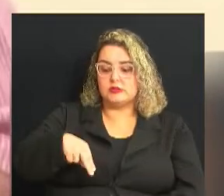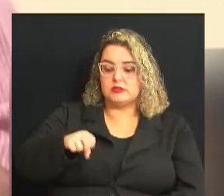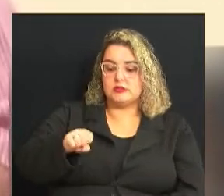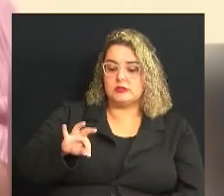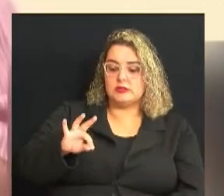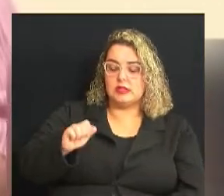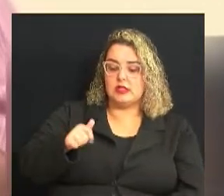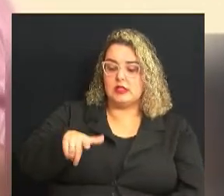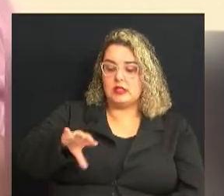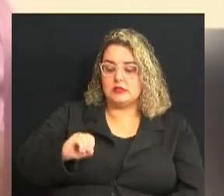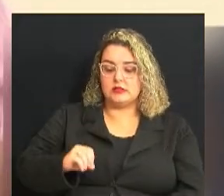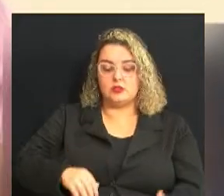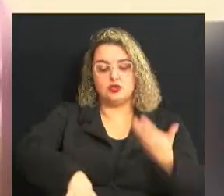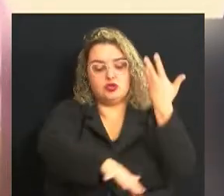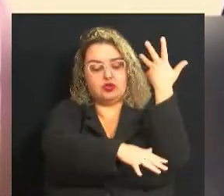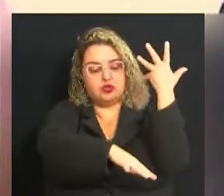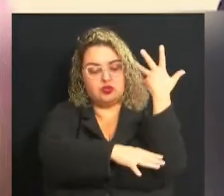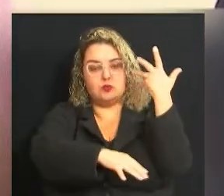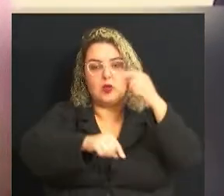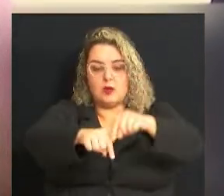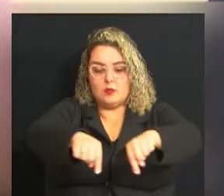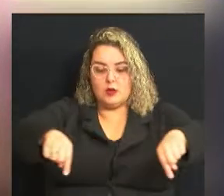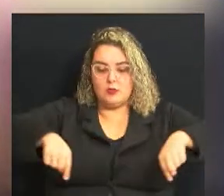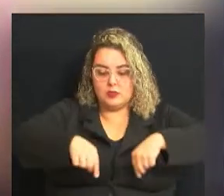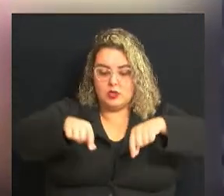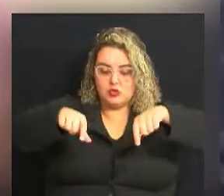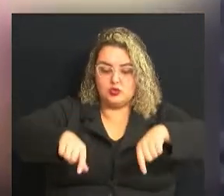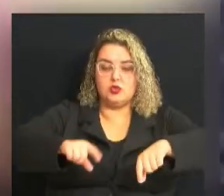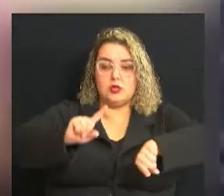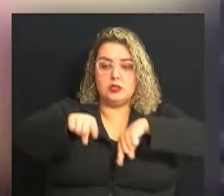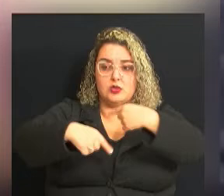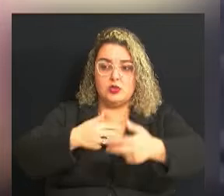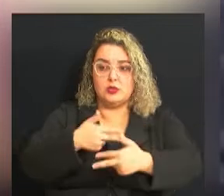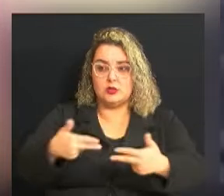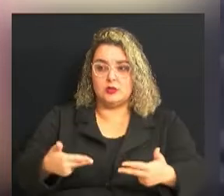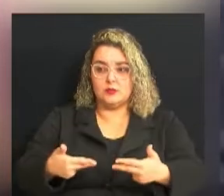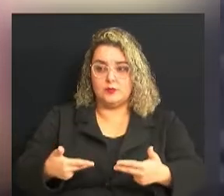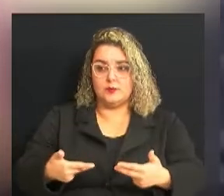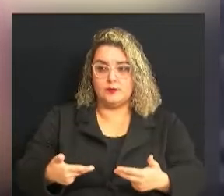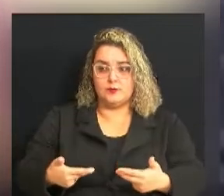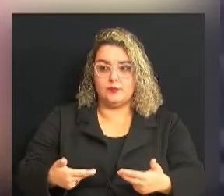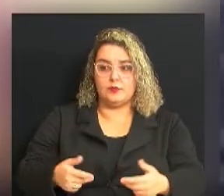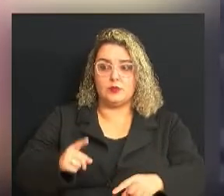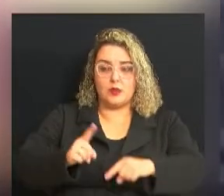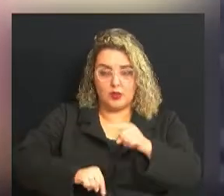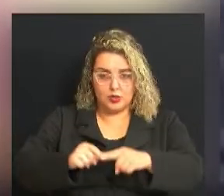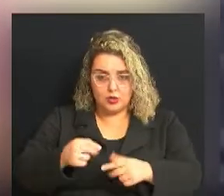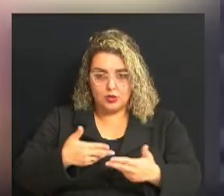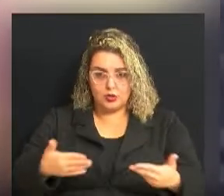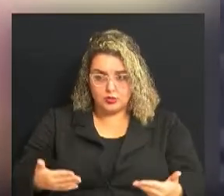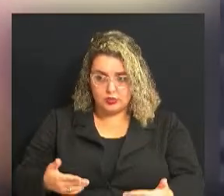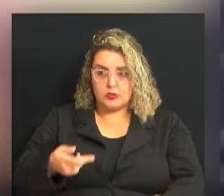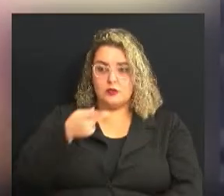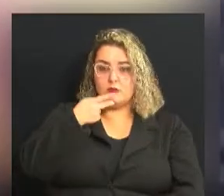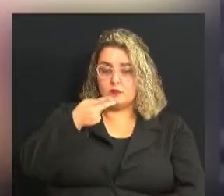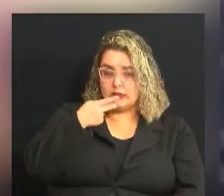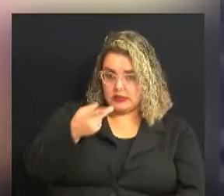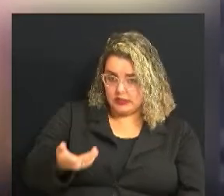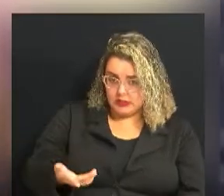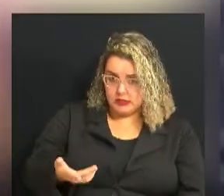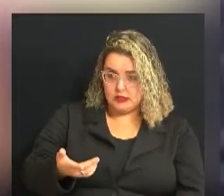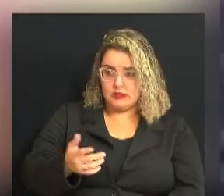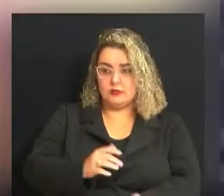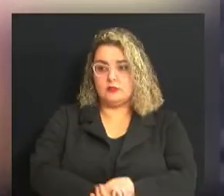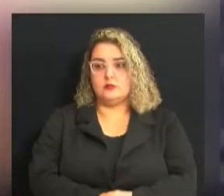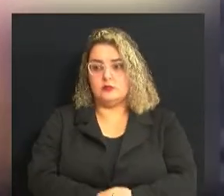em praças, além de campos de futebol, entre outros. Esses equipamentos que eu citei, de